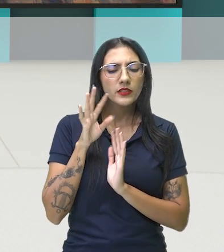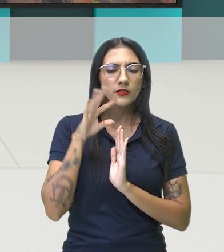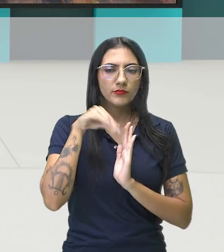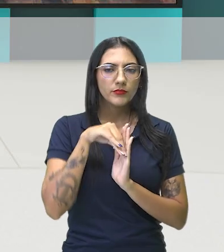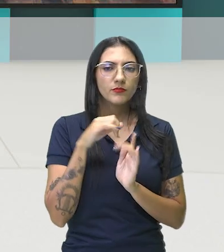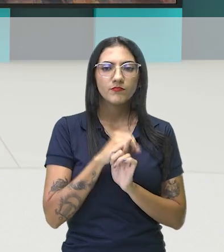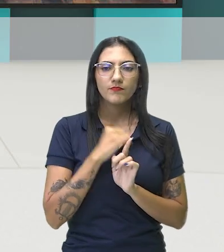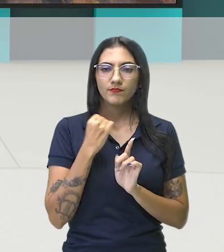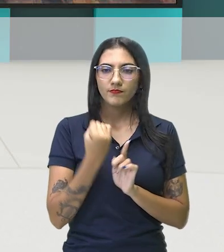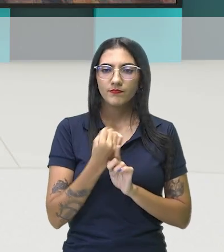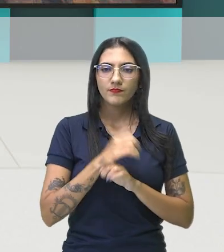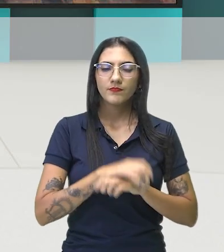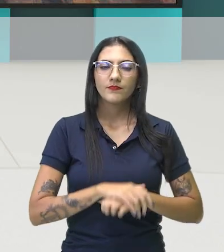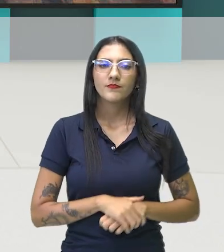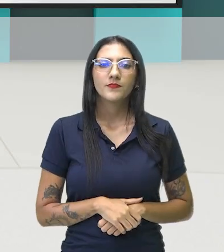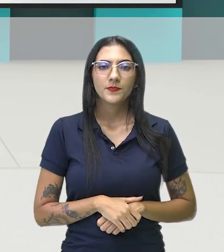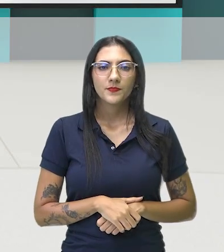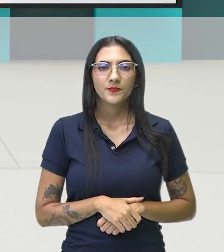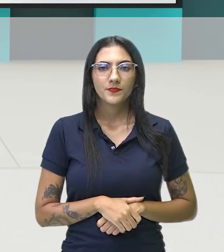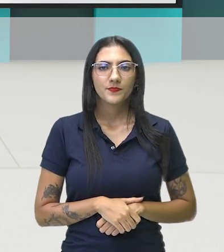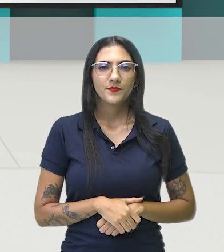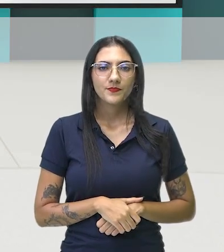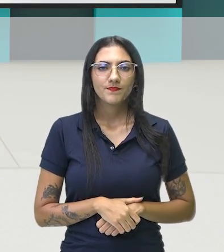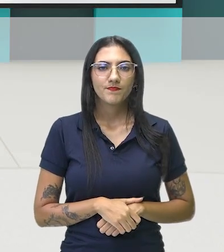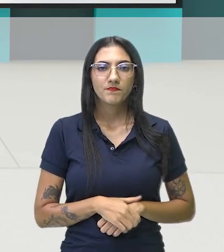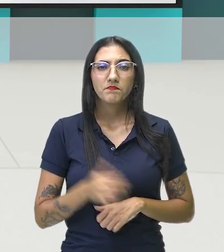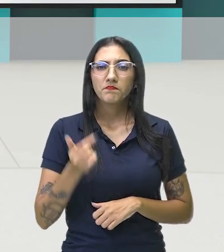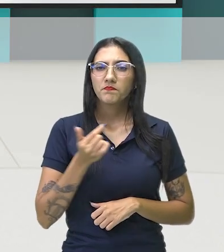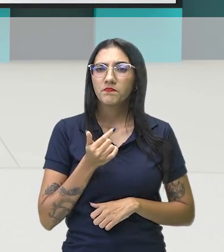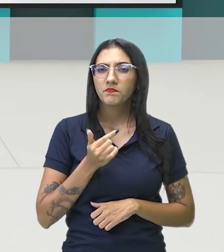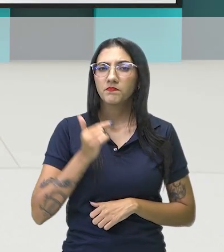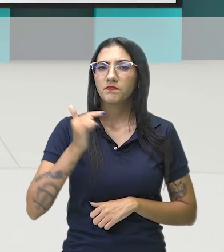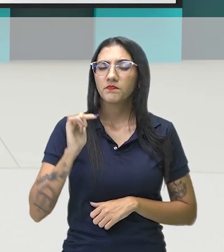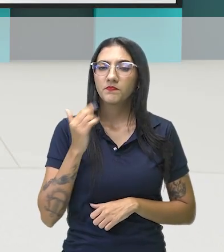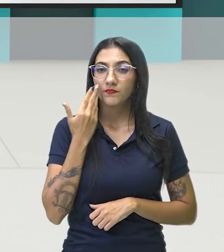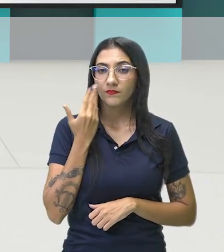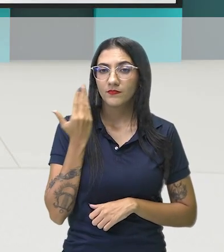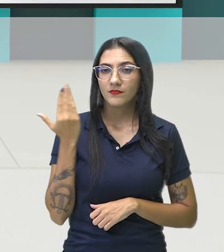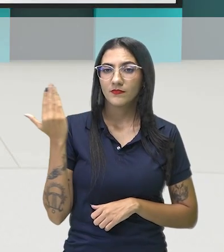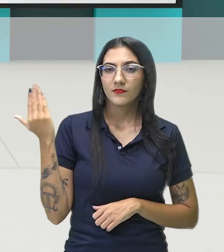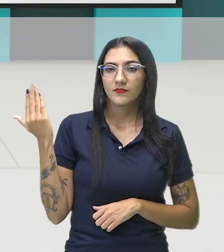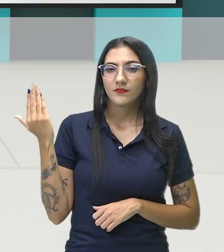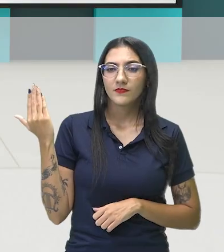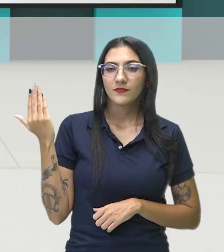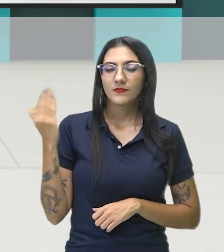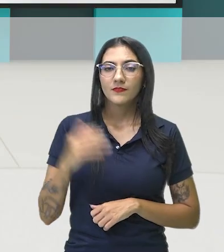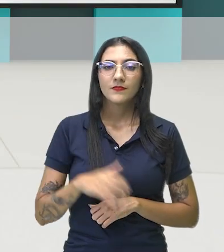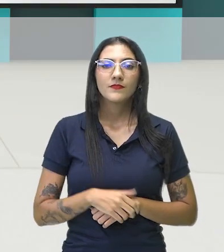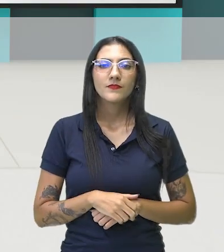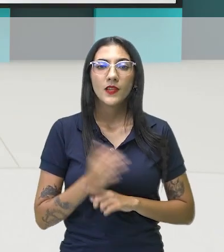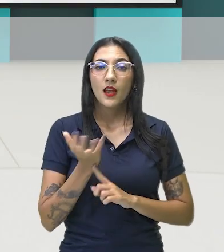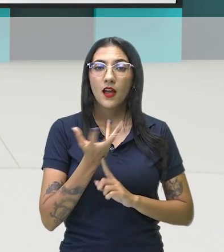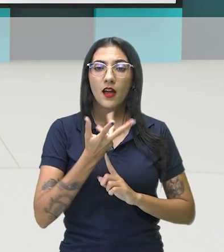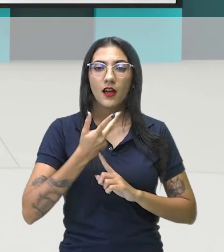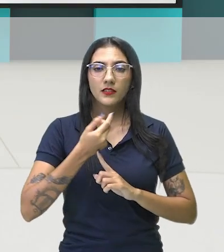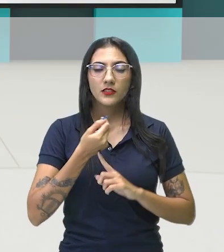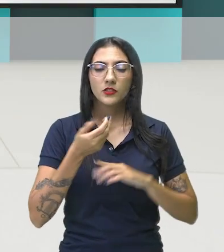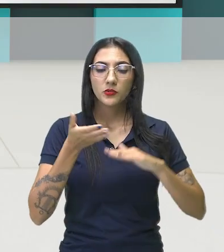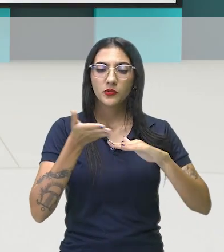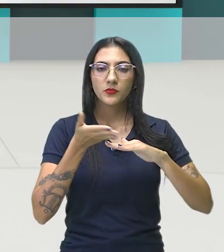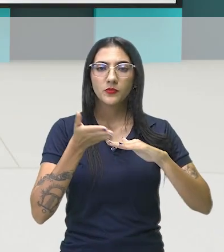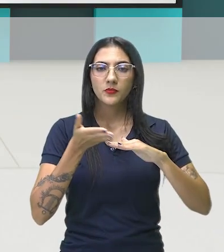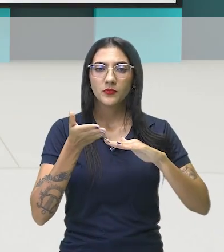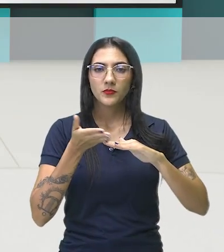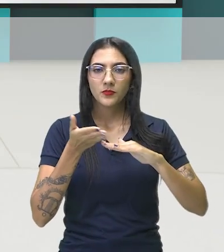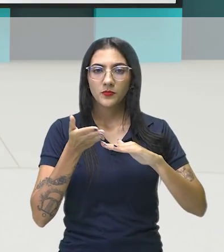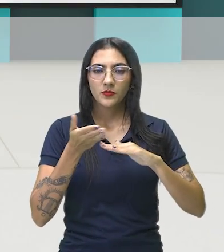sociedade. Vamos agora analisar uma outra obra. Aqui nós temos uma arte contemporânea, que